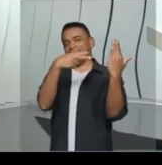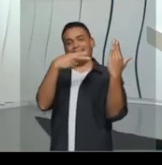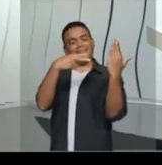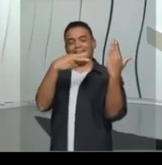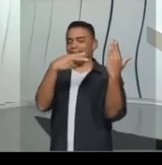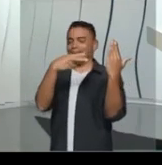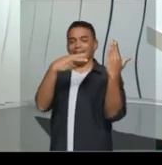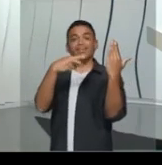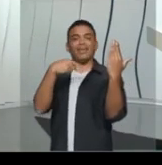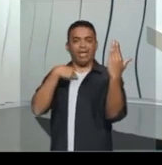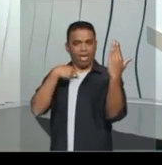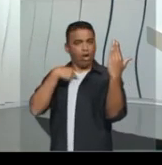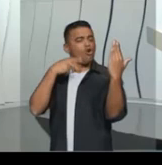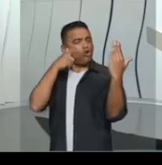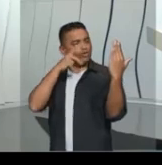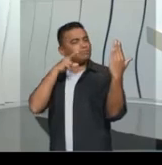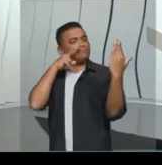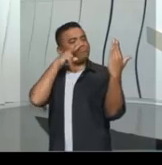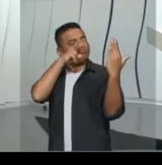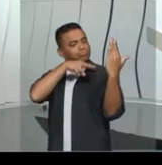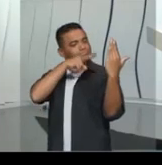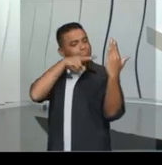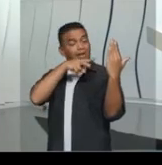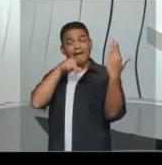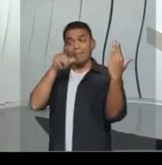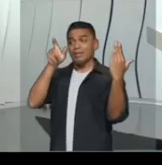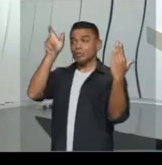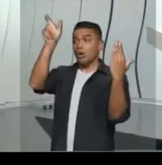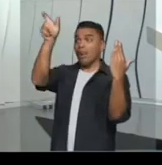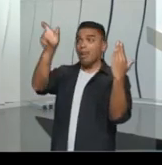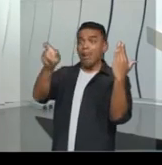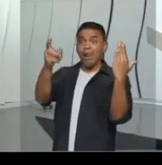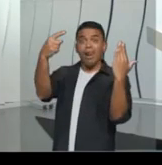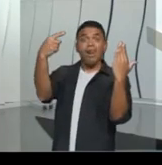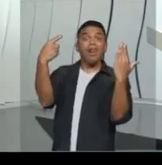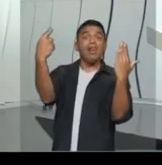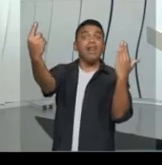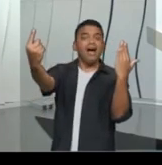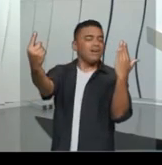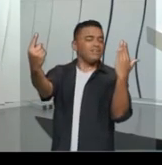ela não consegue nos ver, certo?